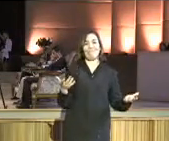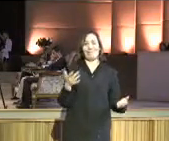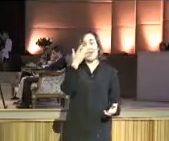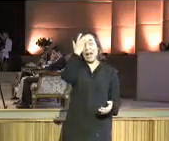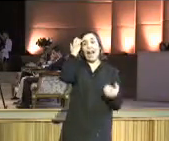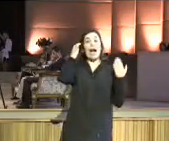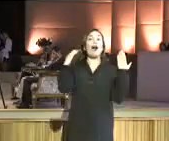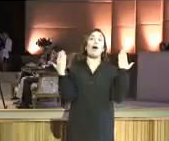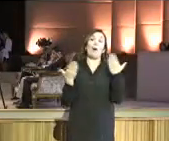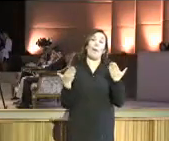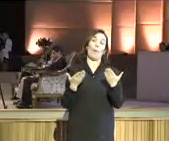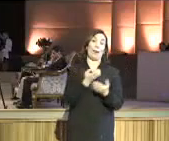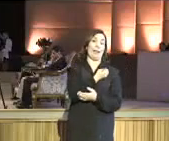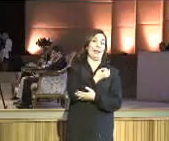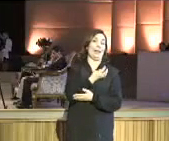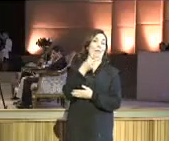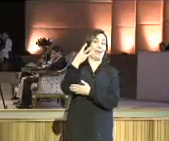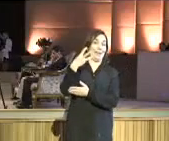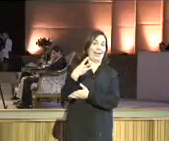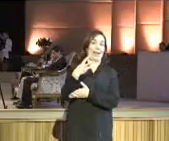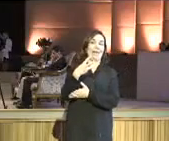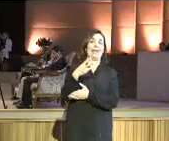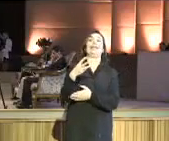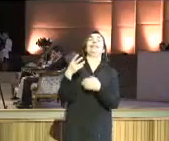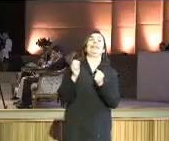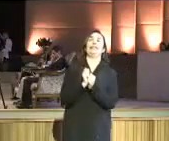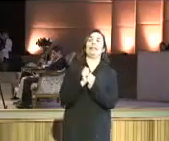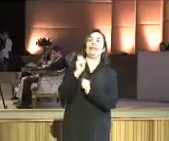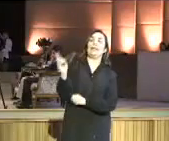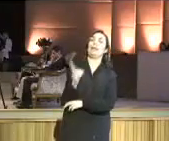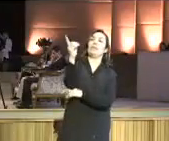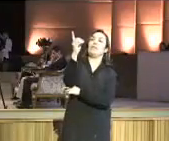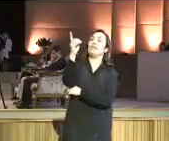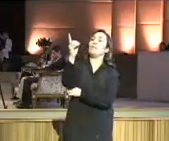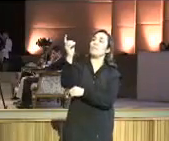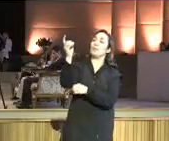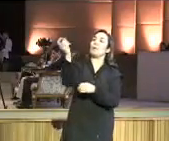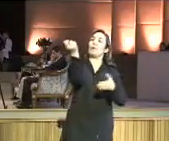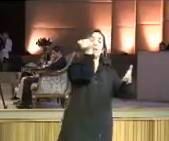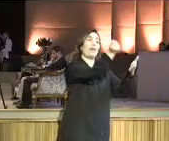pelos quais ele entende que sem o Senhor ele não é nada,